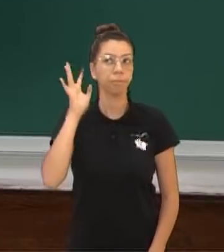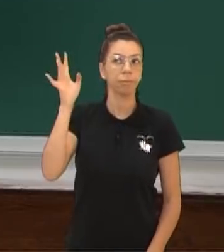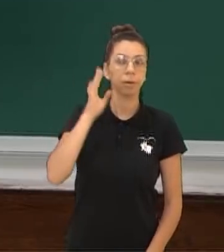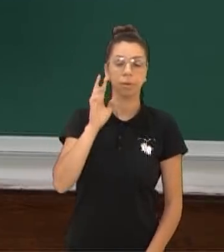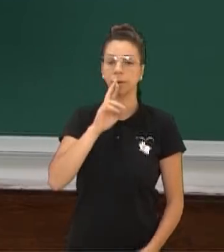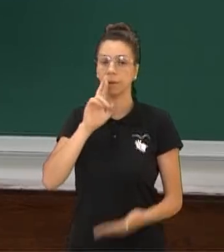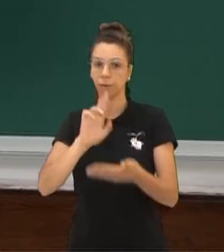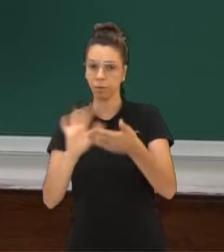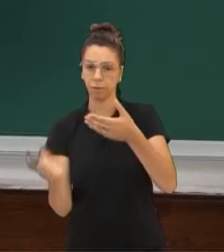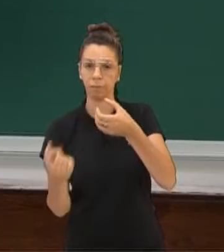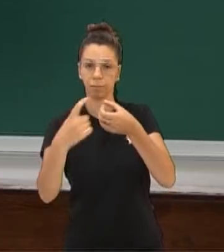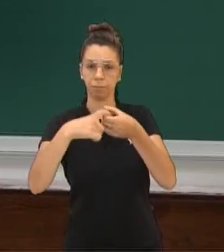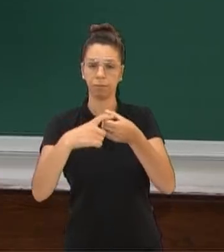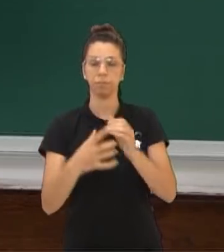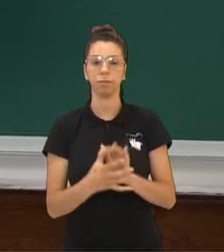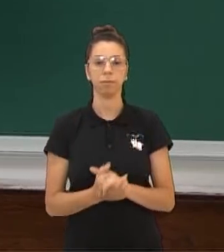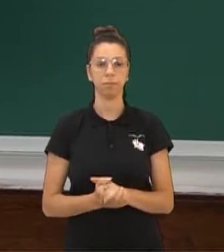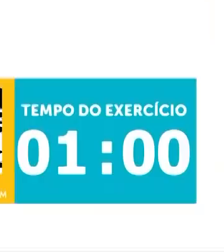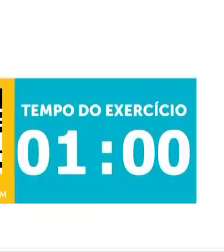nós já voltamos para conferir.